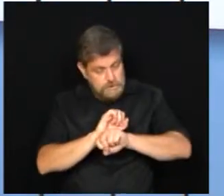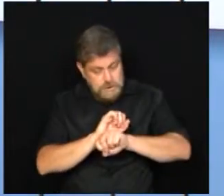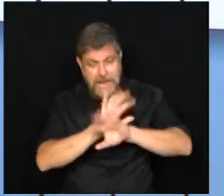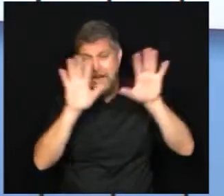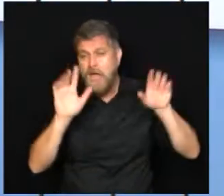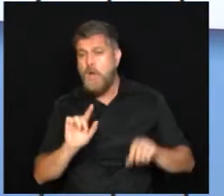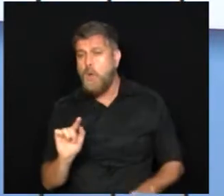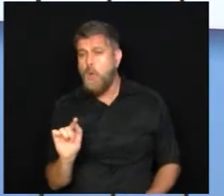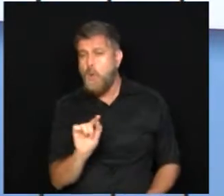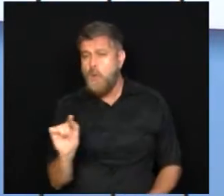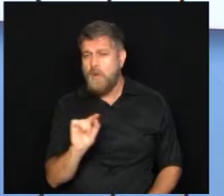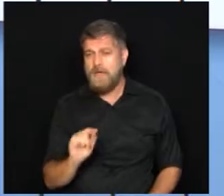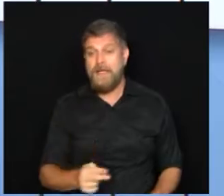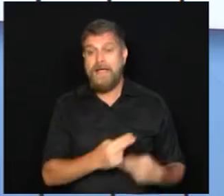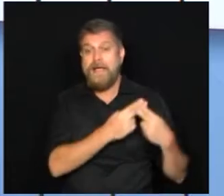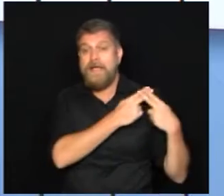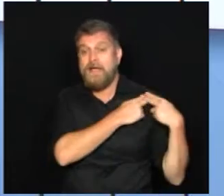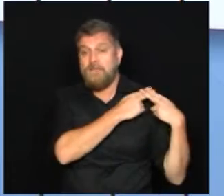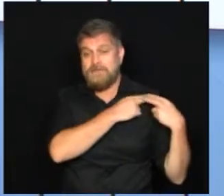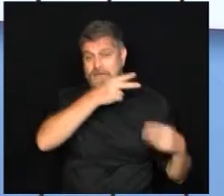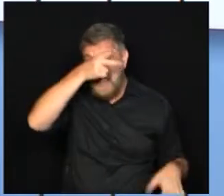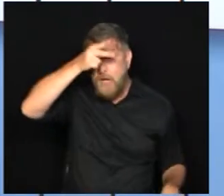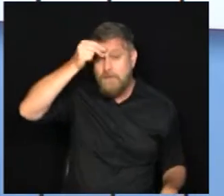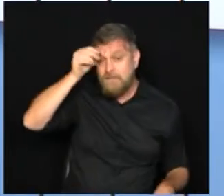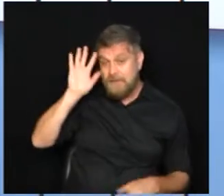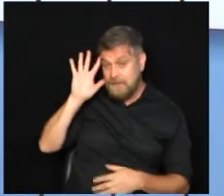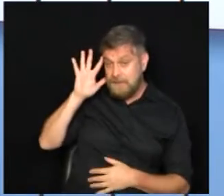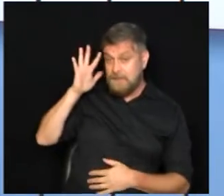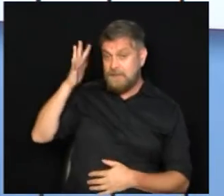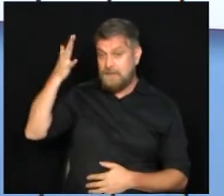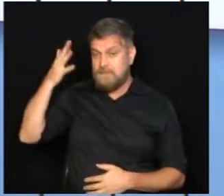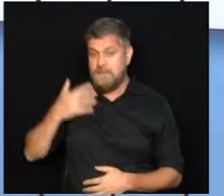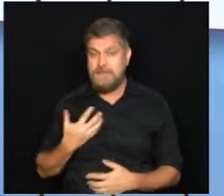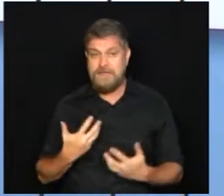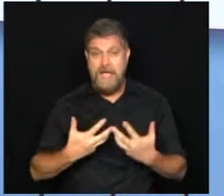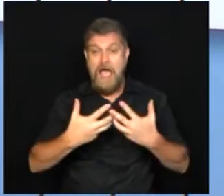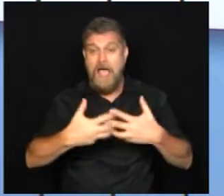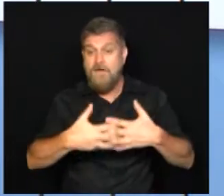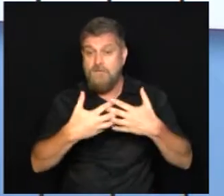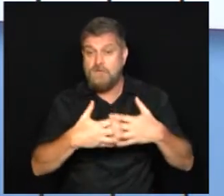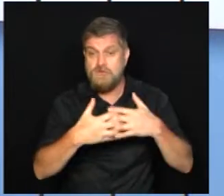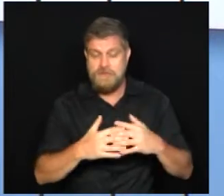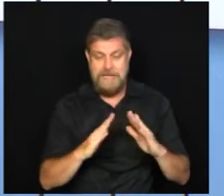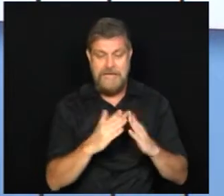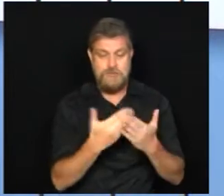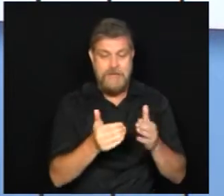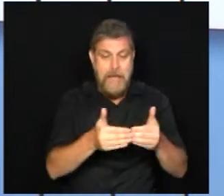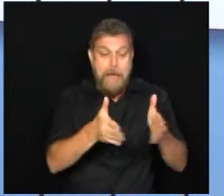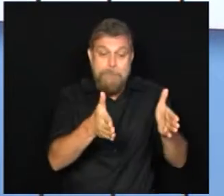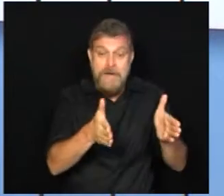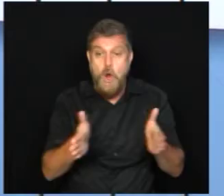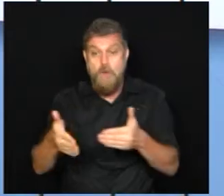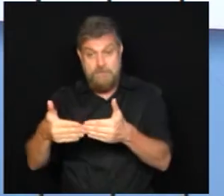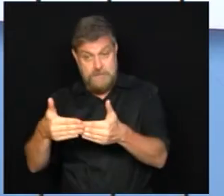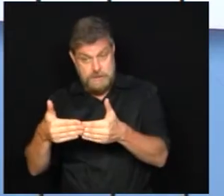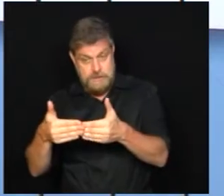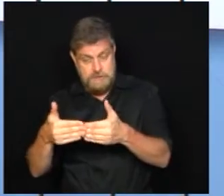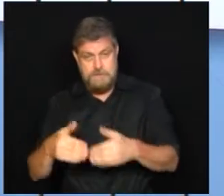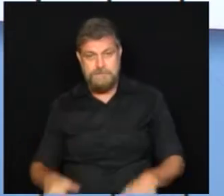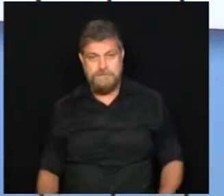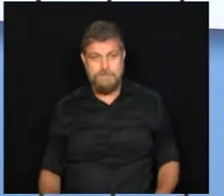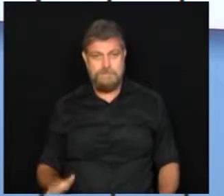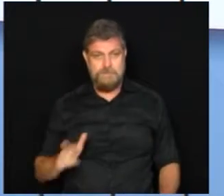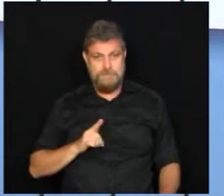que cabe aos municípios a decisão Em relação ao funcionamento ou não das escolas permitindo